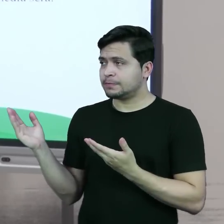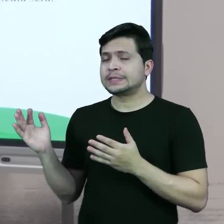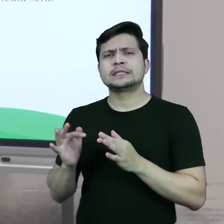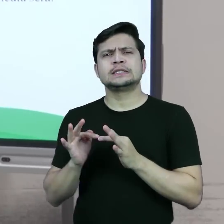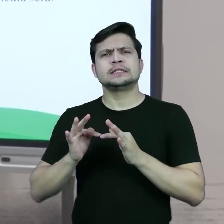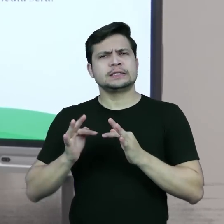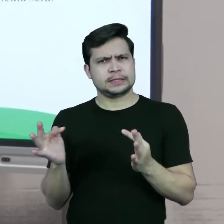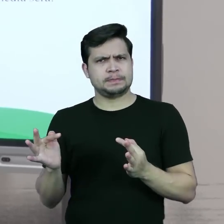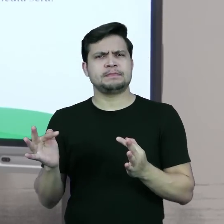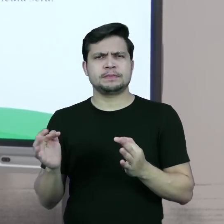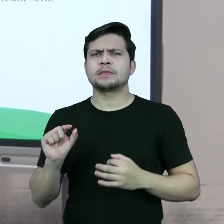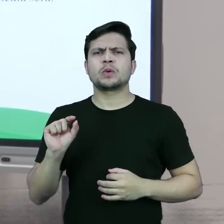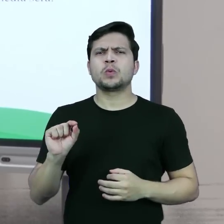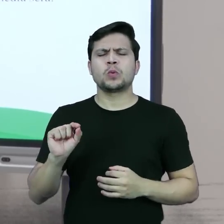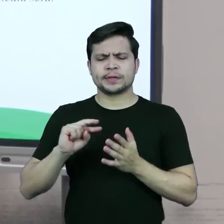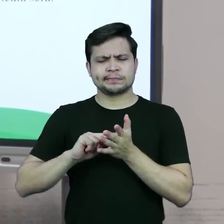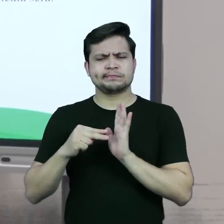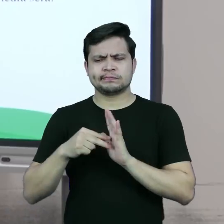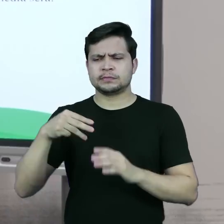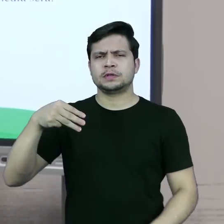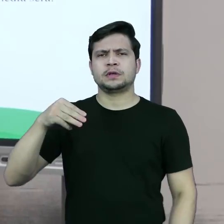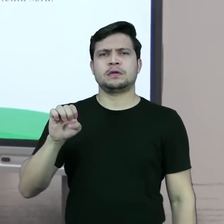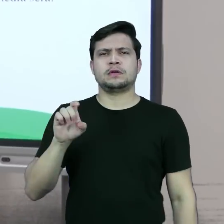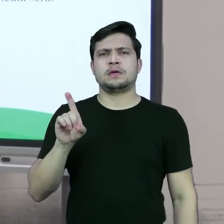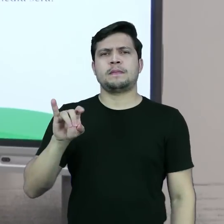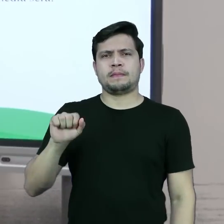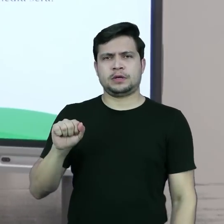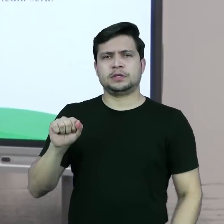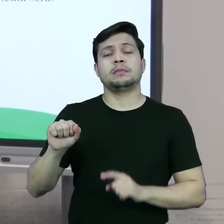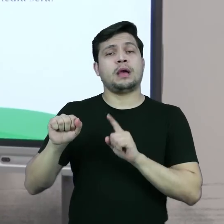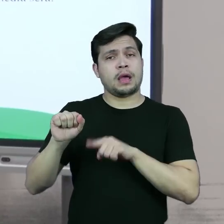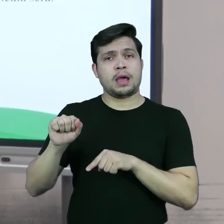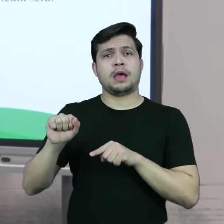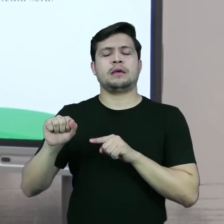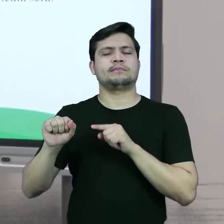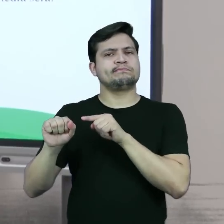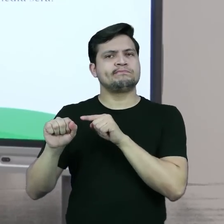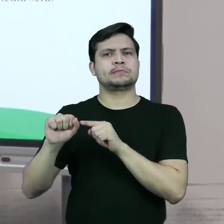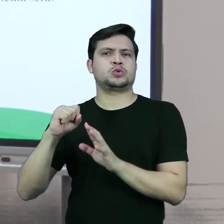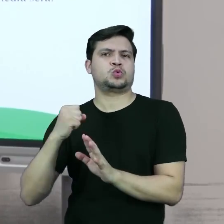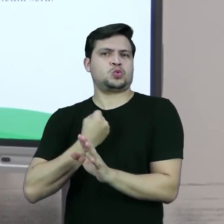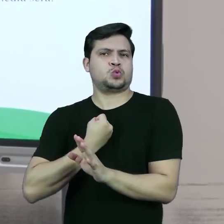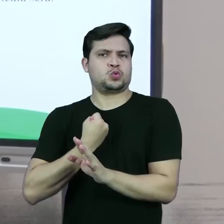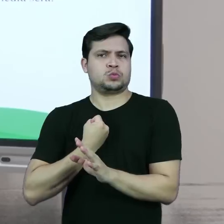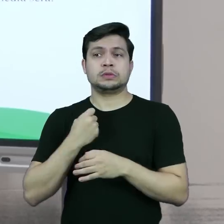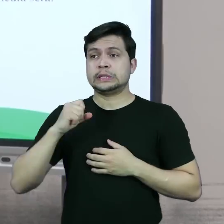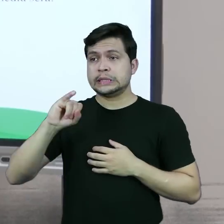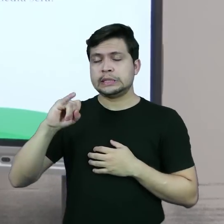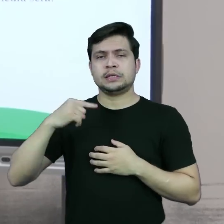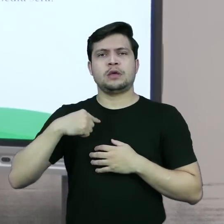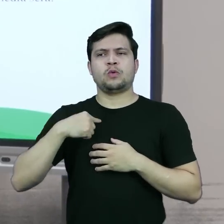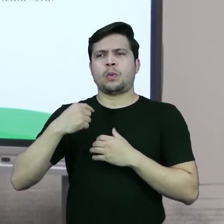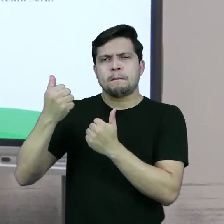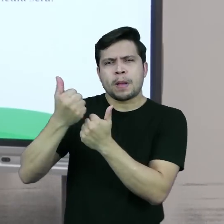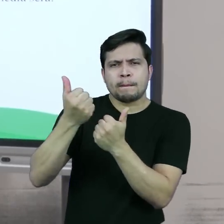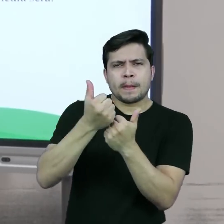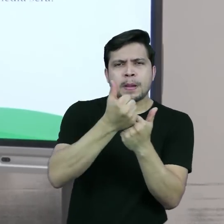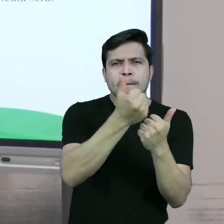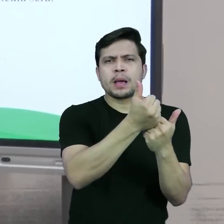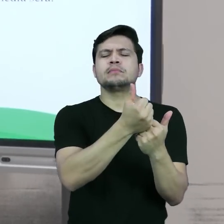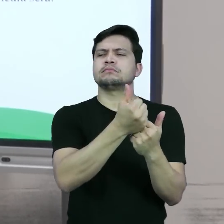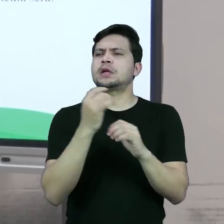mais fáceis como média, mediana e por aí vai. Então, vou passar bem rápido aqui para alguns tópicos que a gente vai trabalhar e vamos